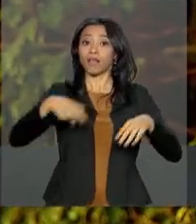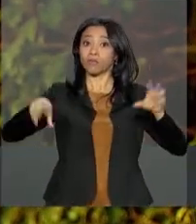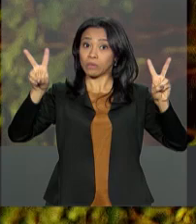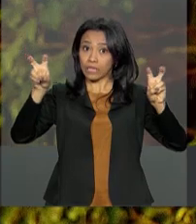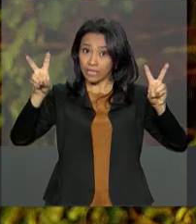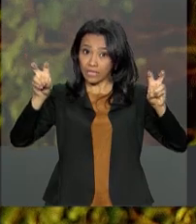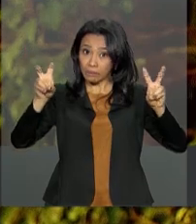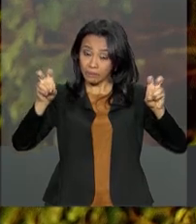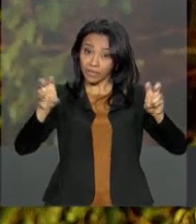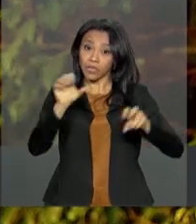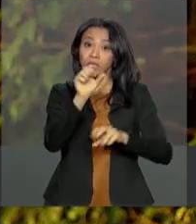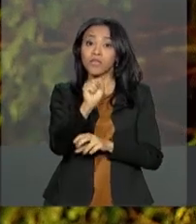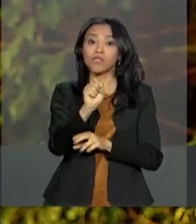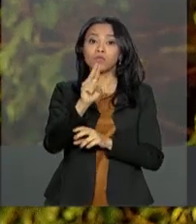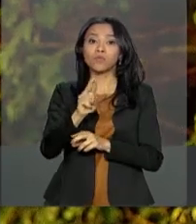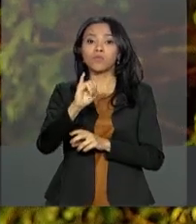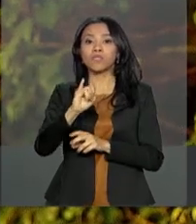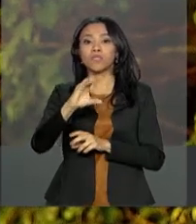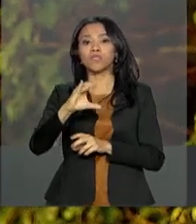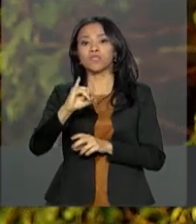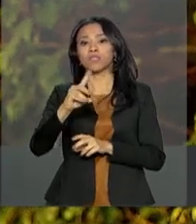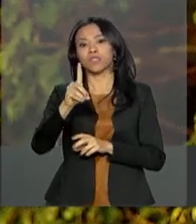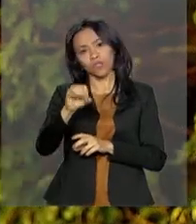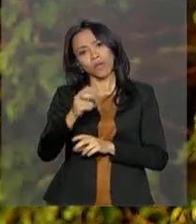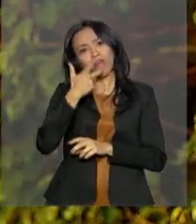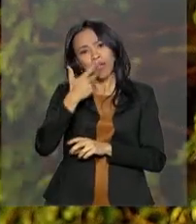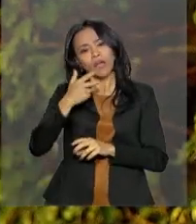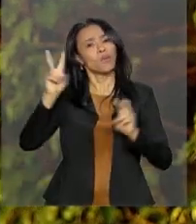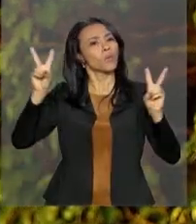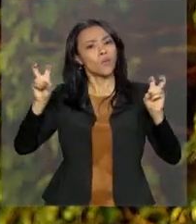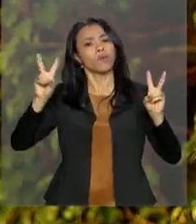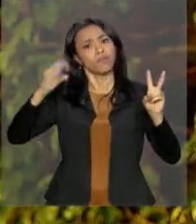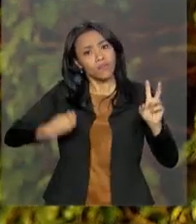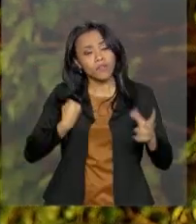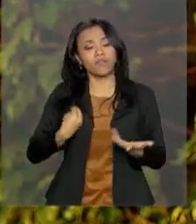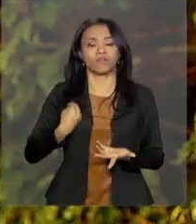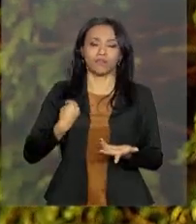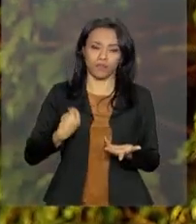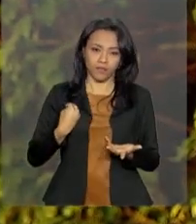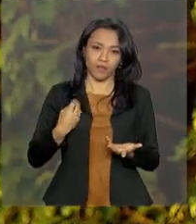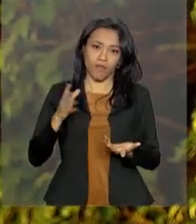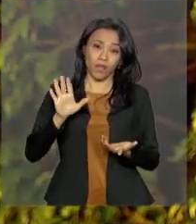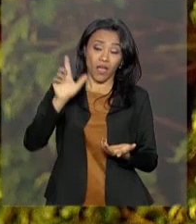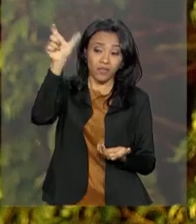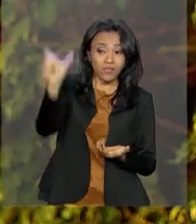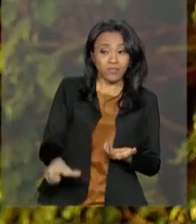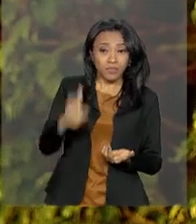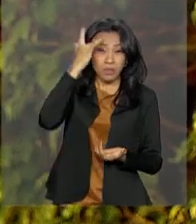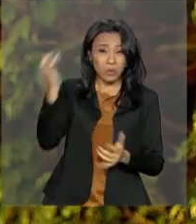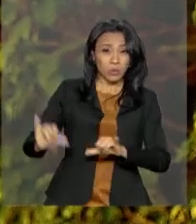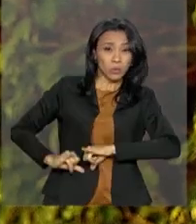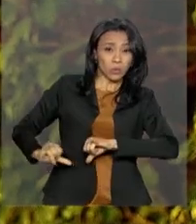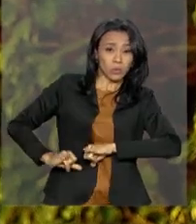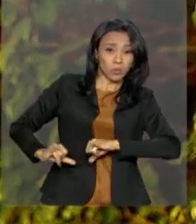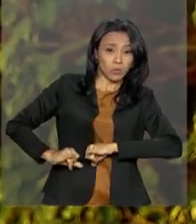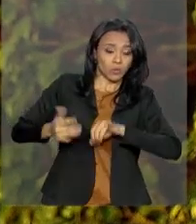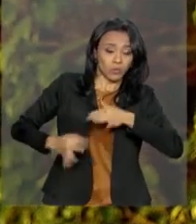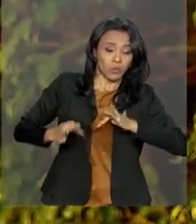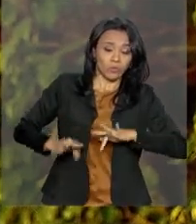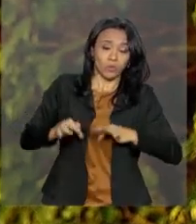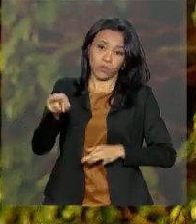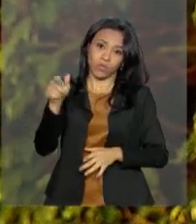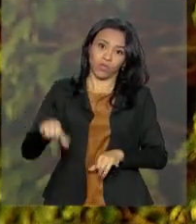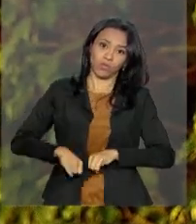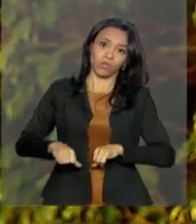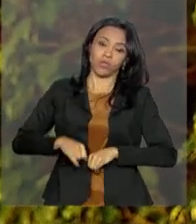é estratégias que você pode utilizar diante da dor que a pessoa está sofrendo muitas